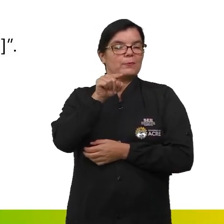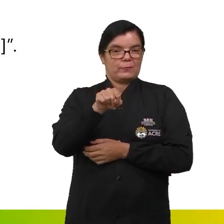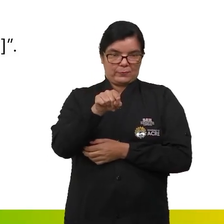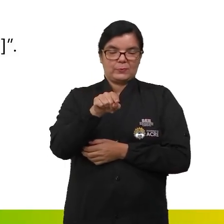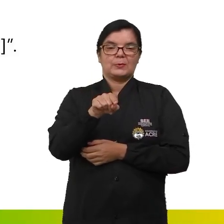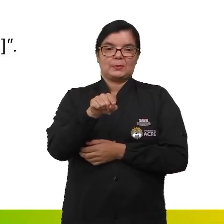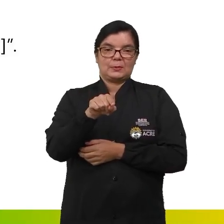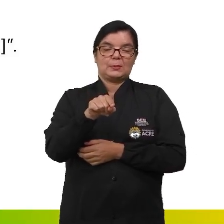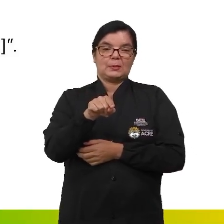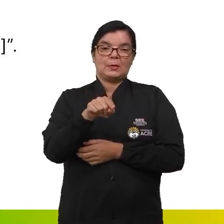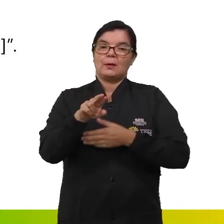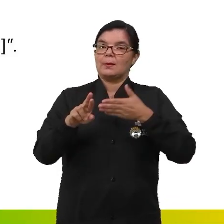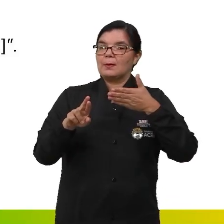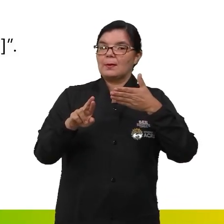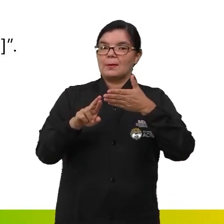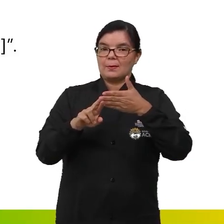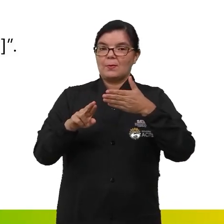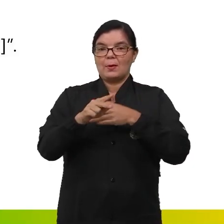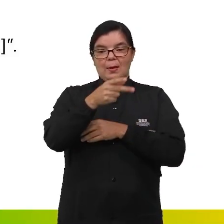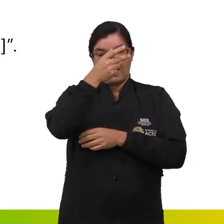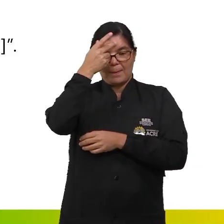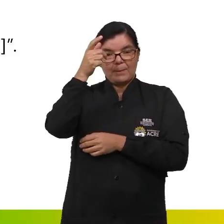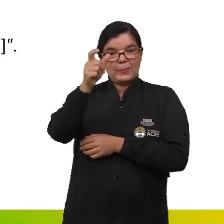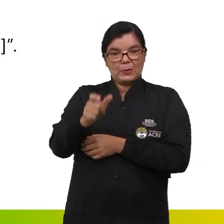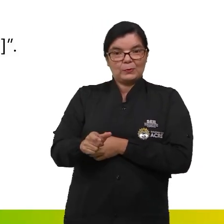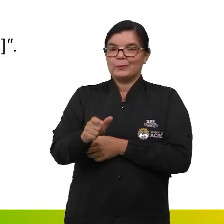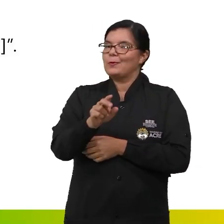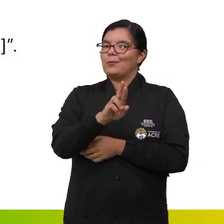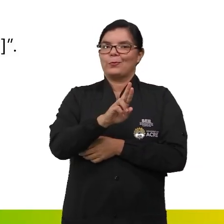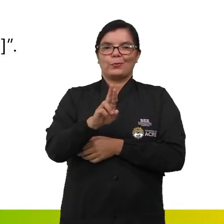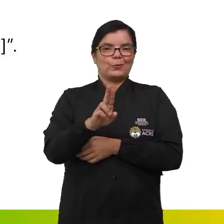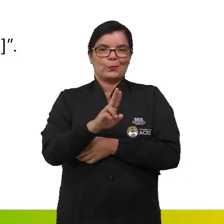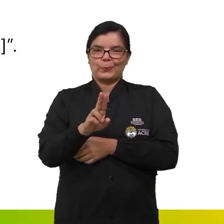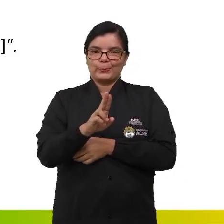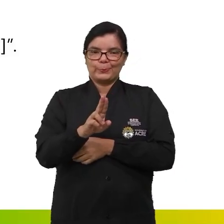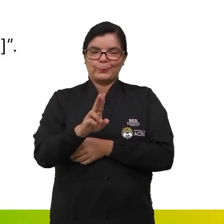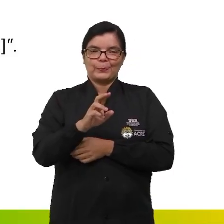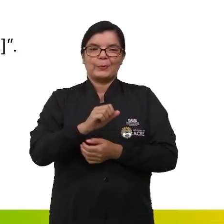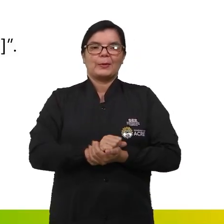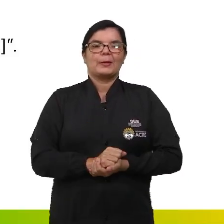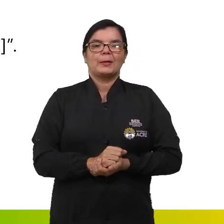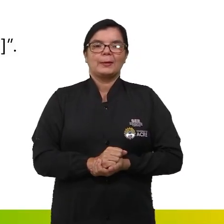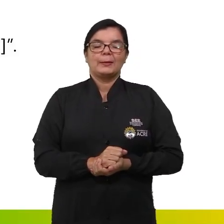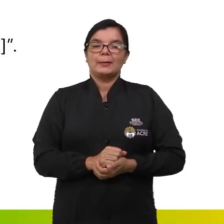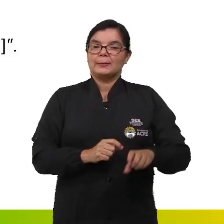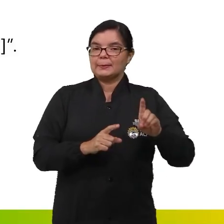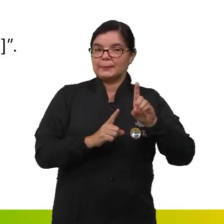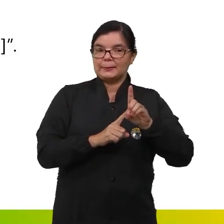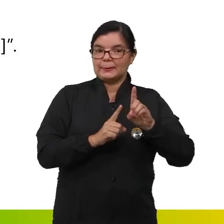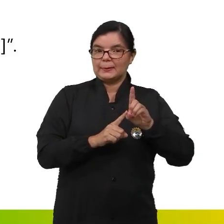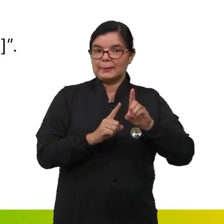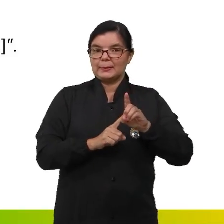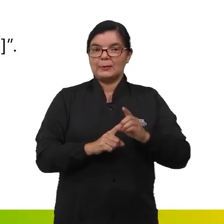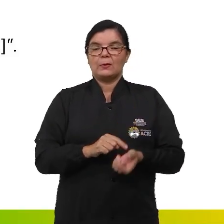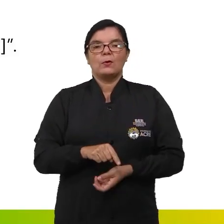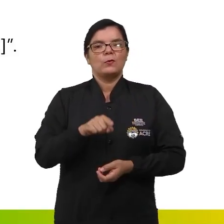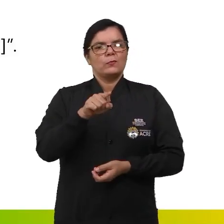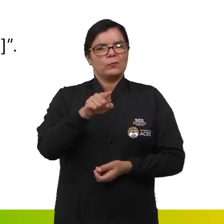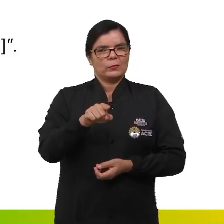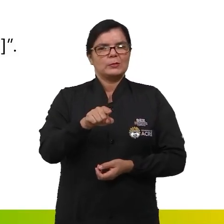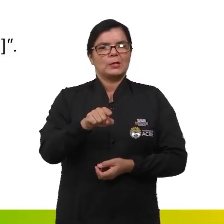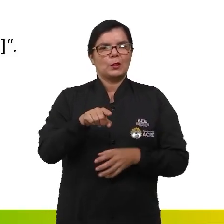aqui, ele se refere à pessoa e não ao nome, tá? E na letra D diz